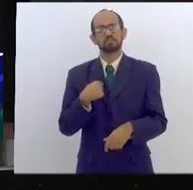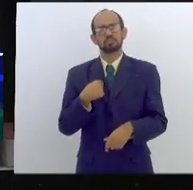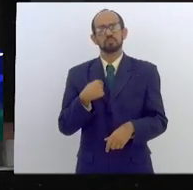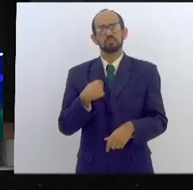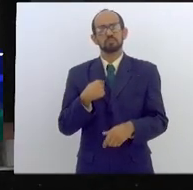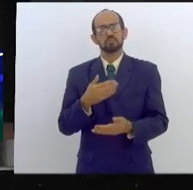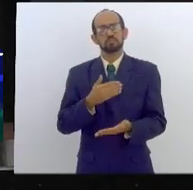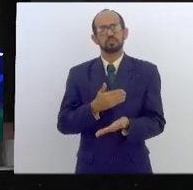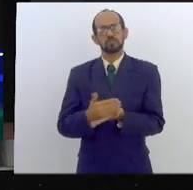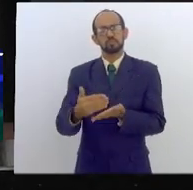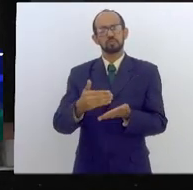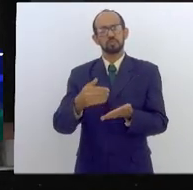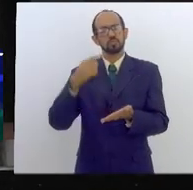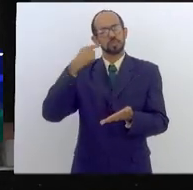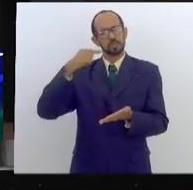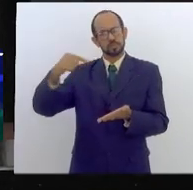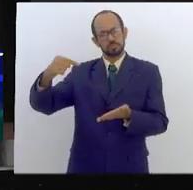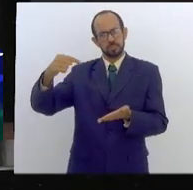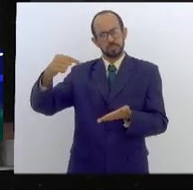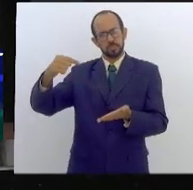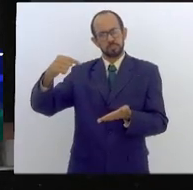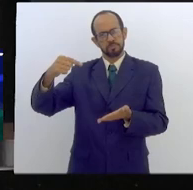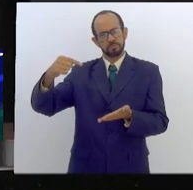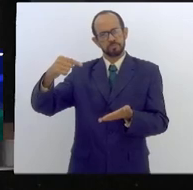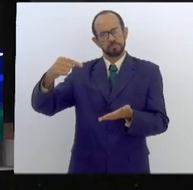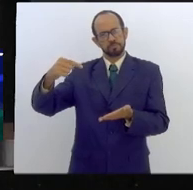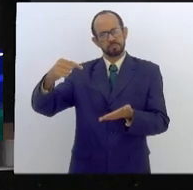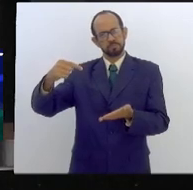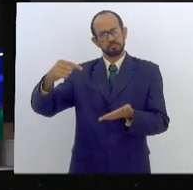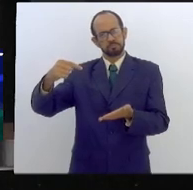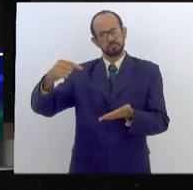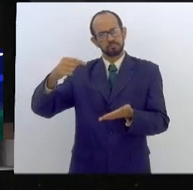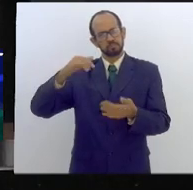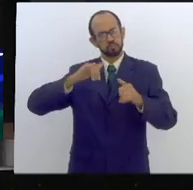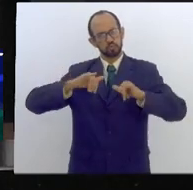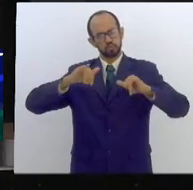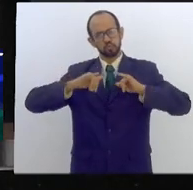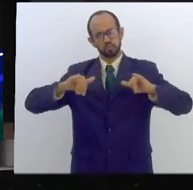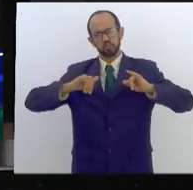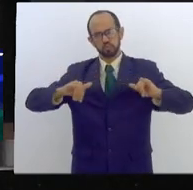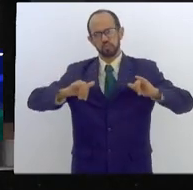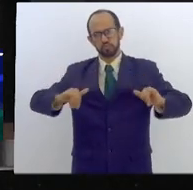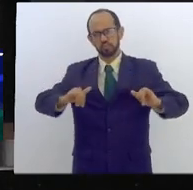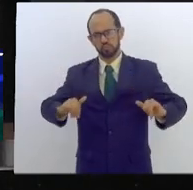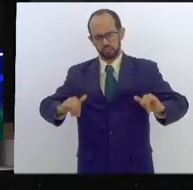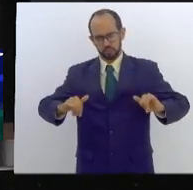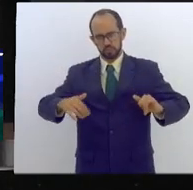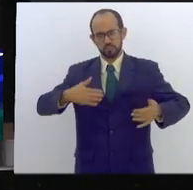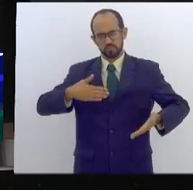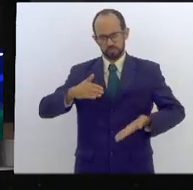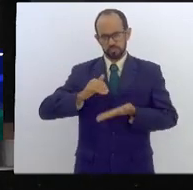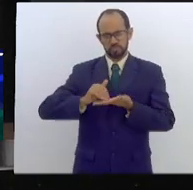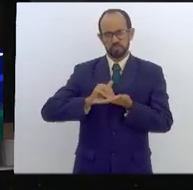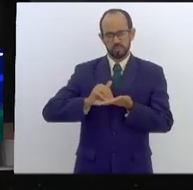no início dessa semana, entre muitas publicações que tenho em meu